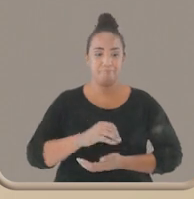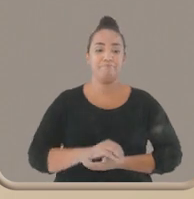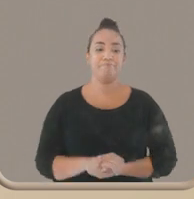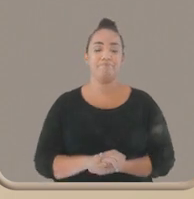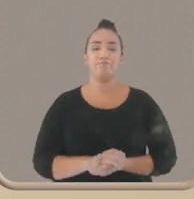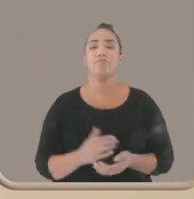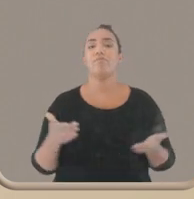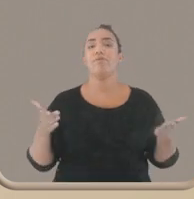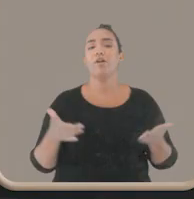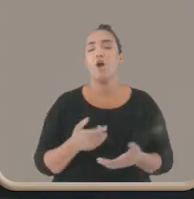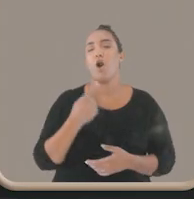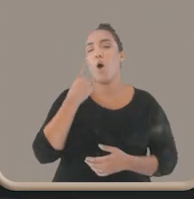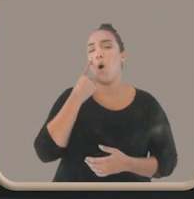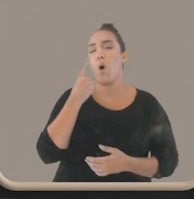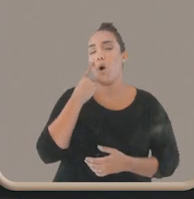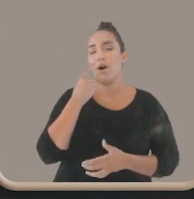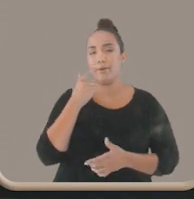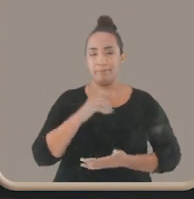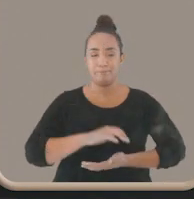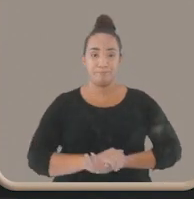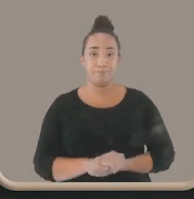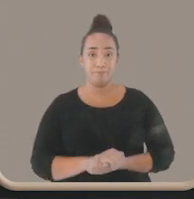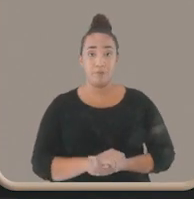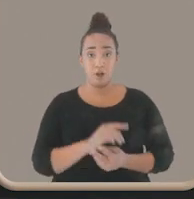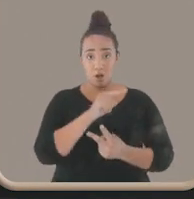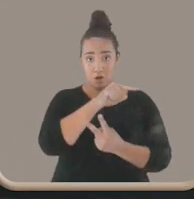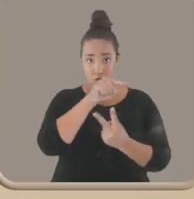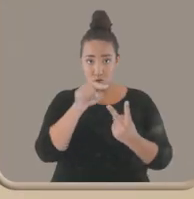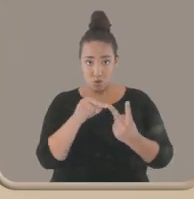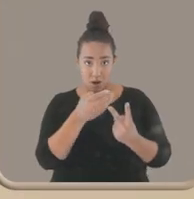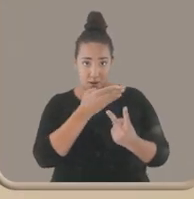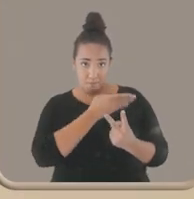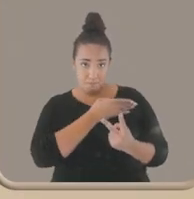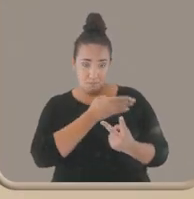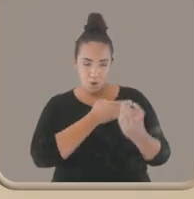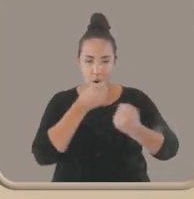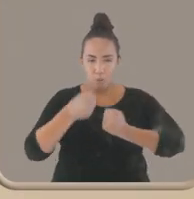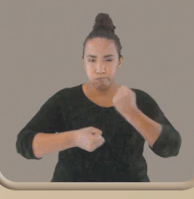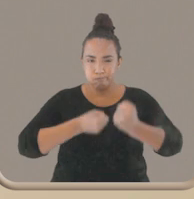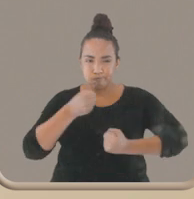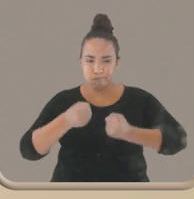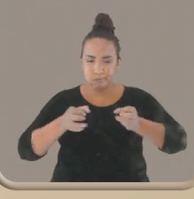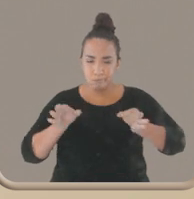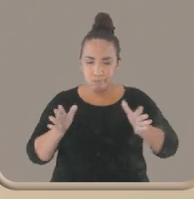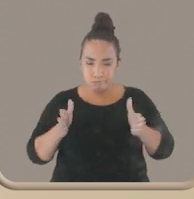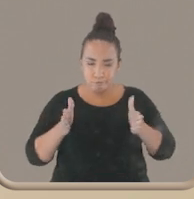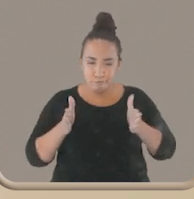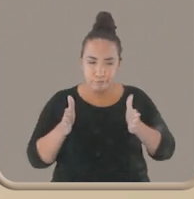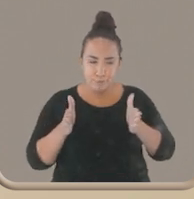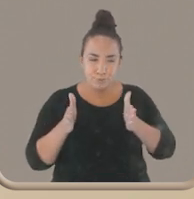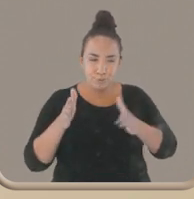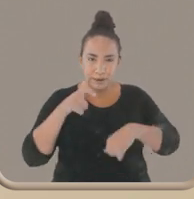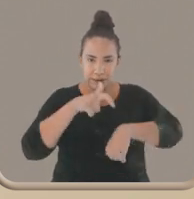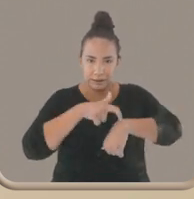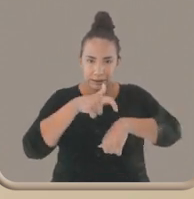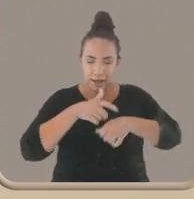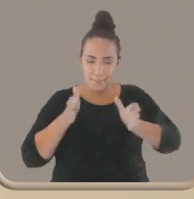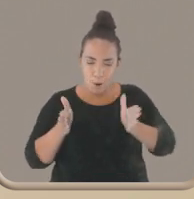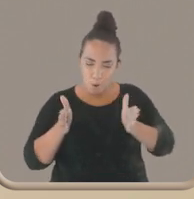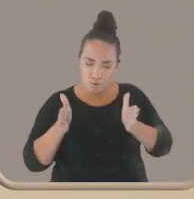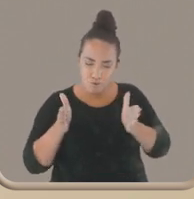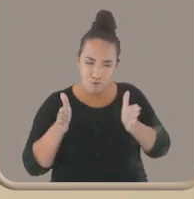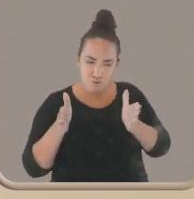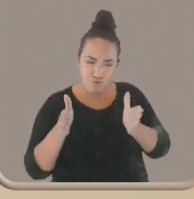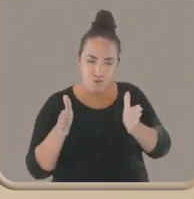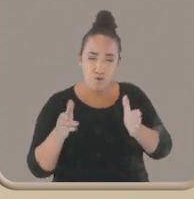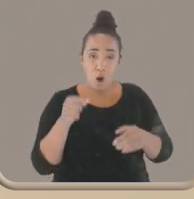12,46, certo? Agora, observe essa situação. Dois amigos resolveram apostar corrida durante determinado